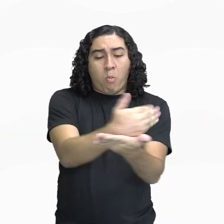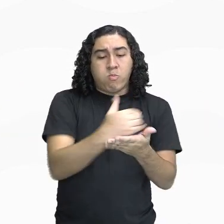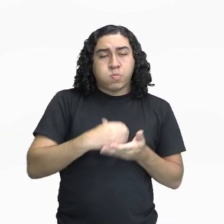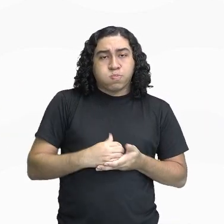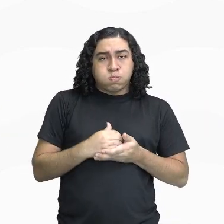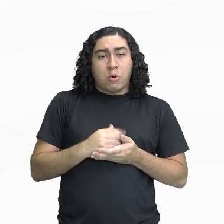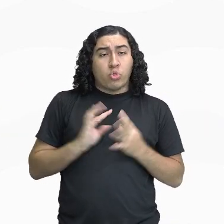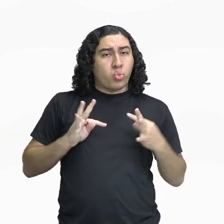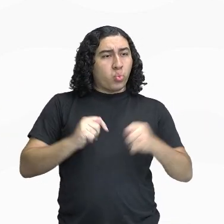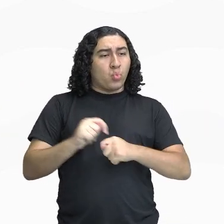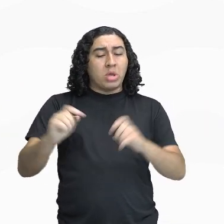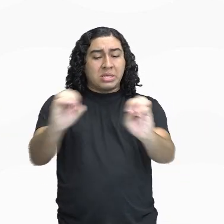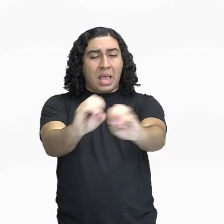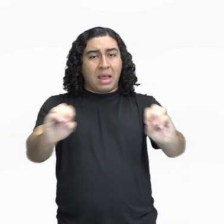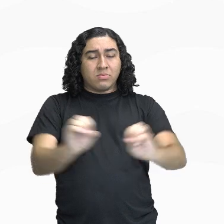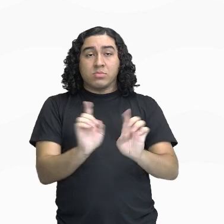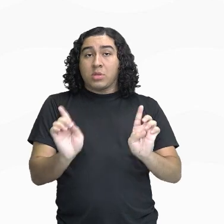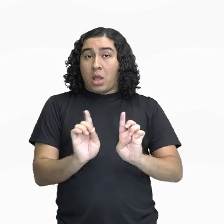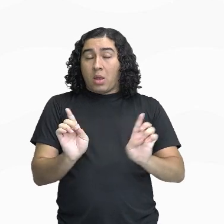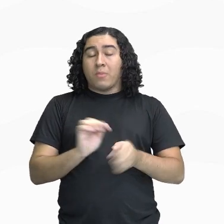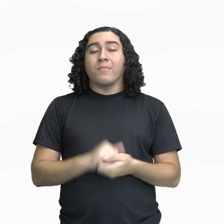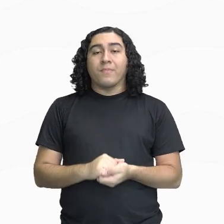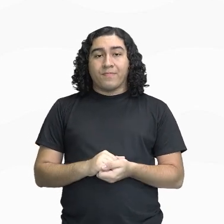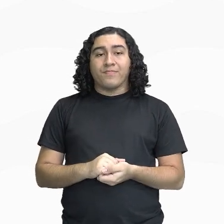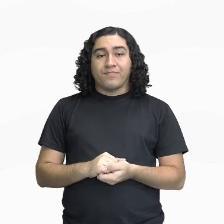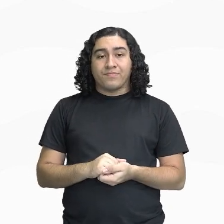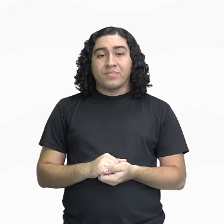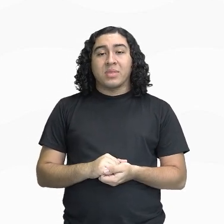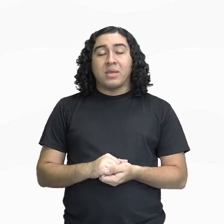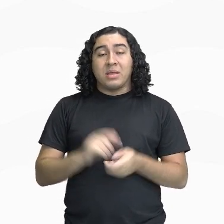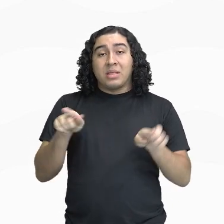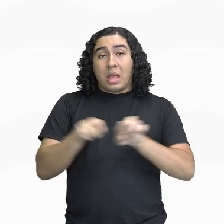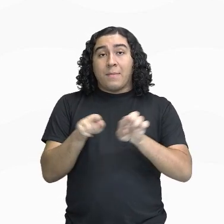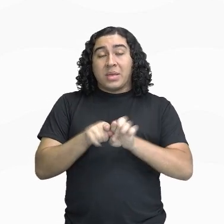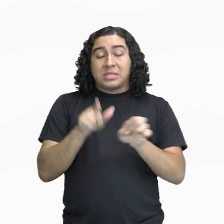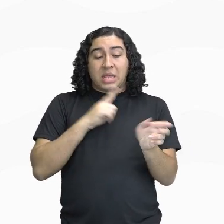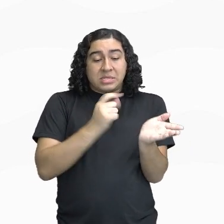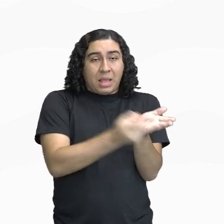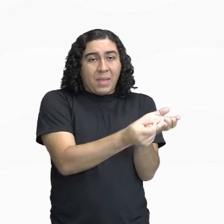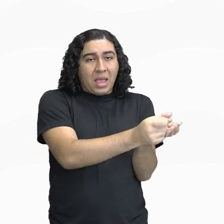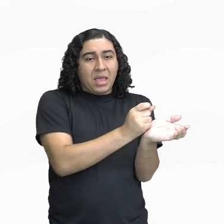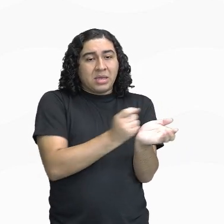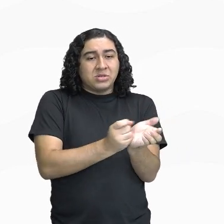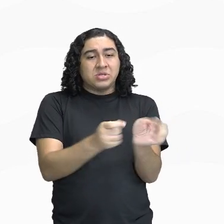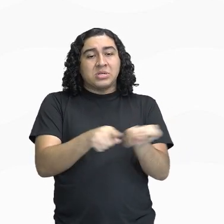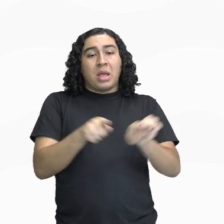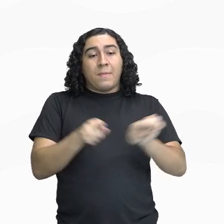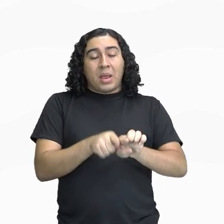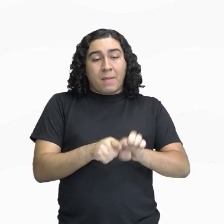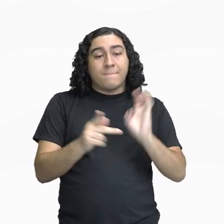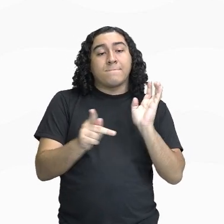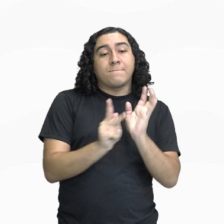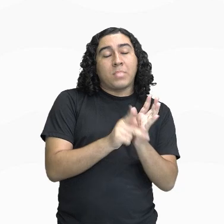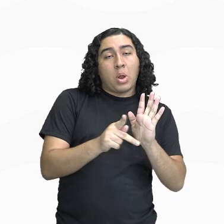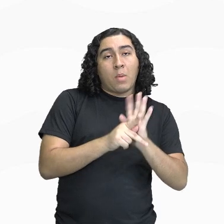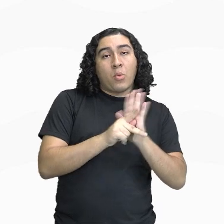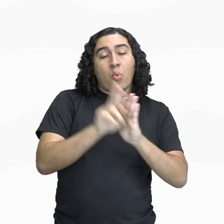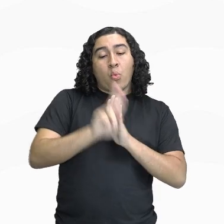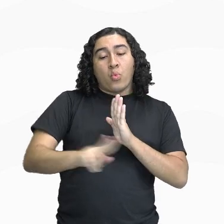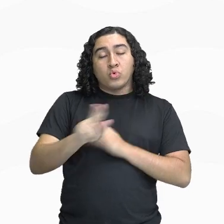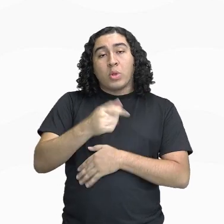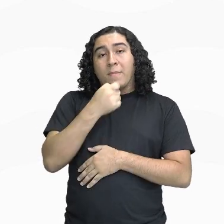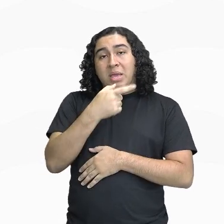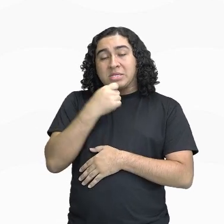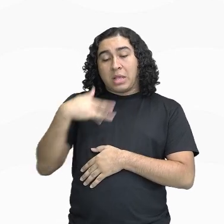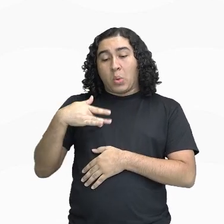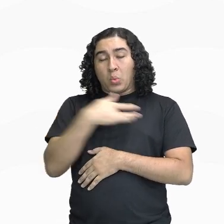frutas, sementes e plantas medicinais. Então, eles fazem uma espécie de seletiva. Em determinados períodos do ano, eles vão